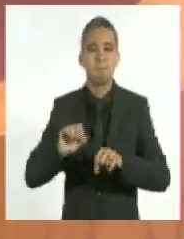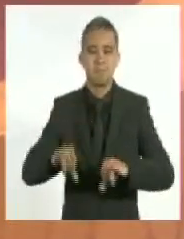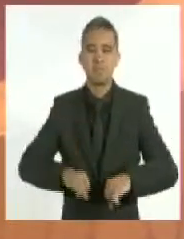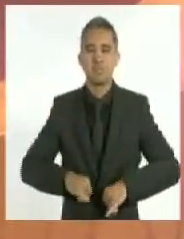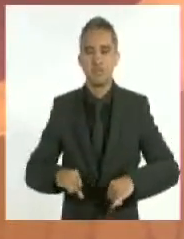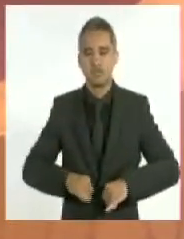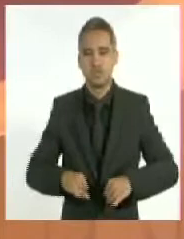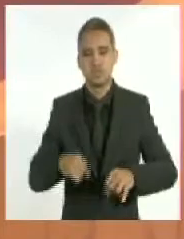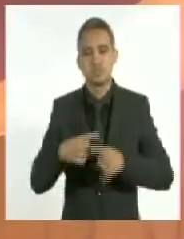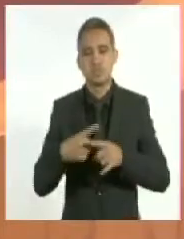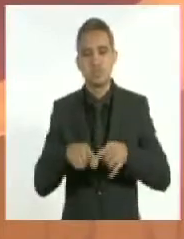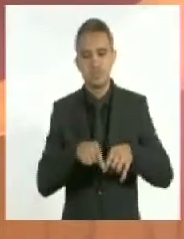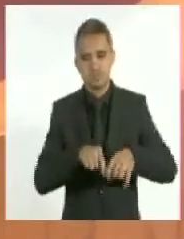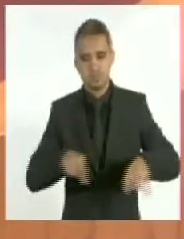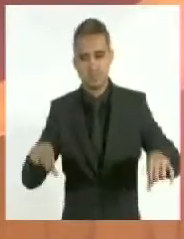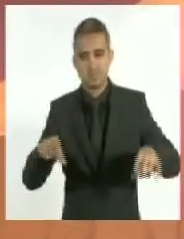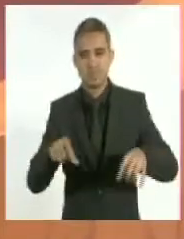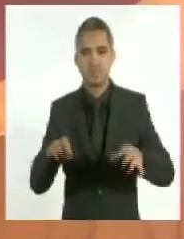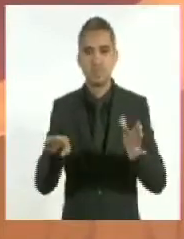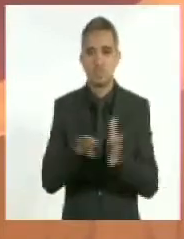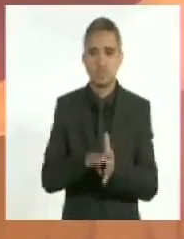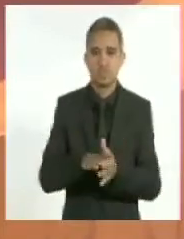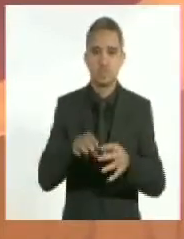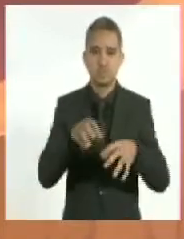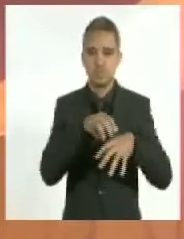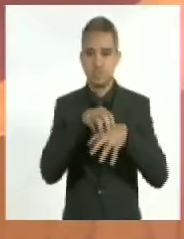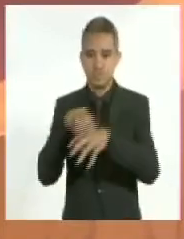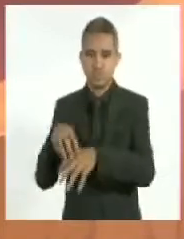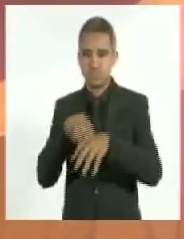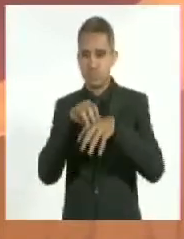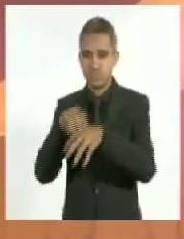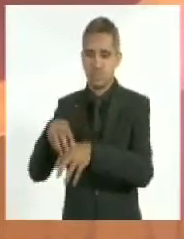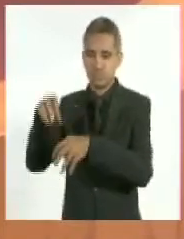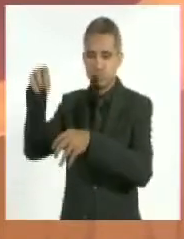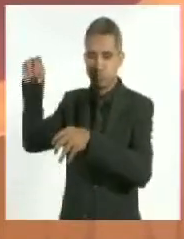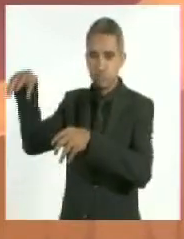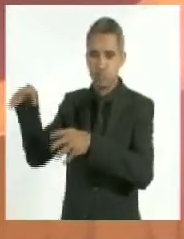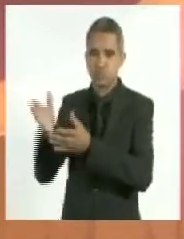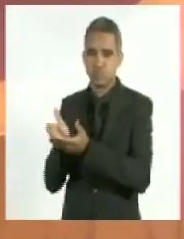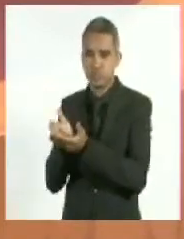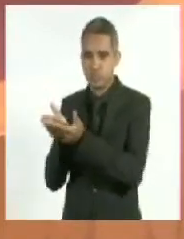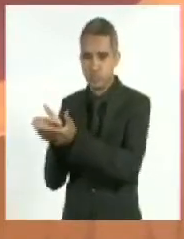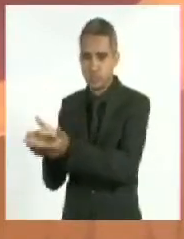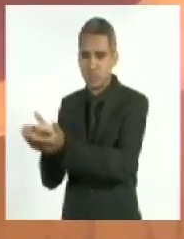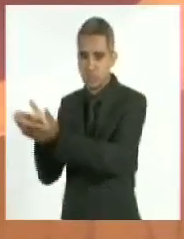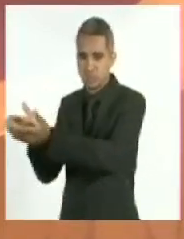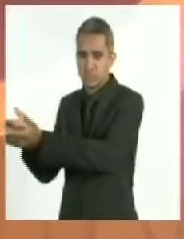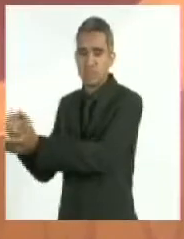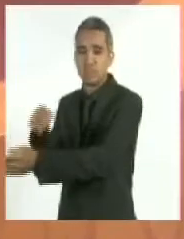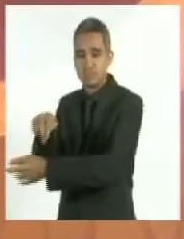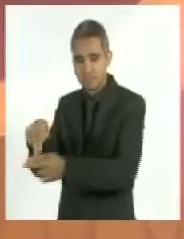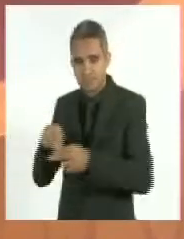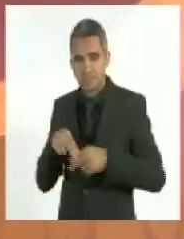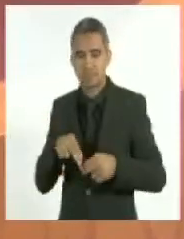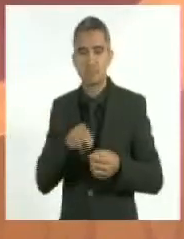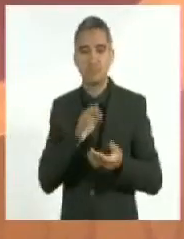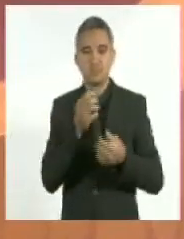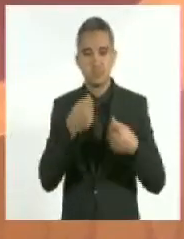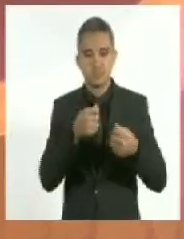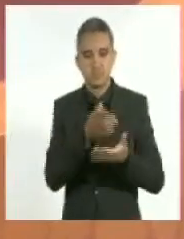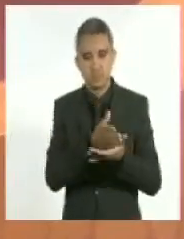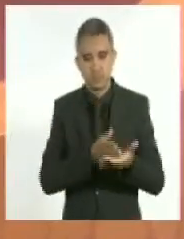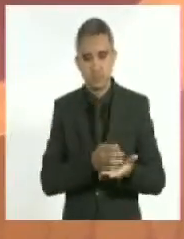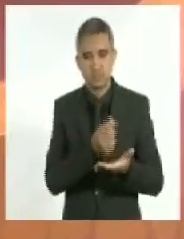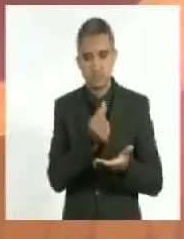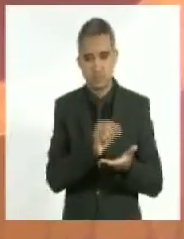todo o minério, aqui que é feita a exportação através do porto, então tem uma parcela significativa de recursos que teriam que ser aplicados